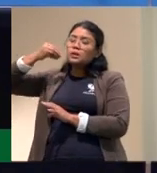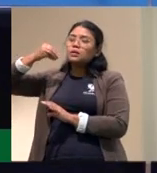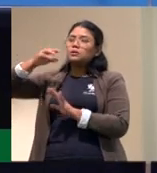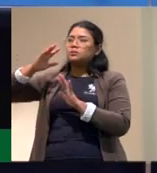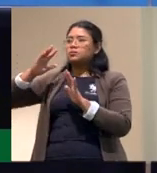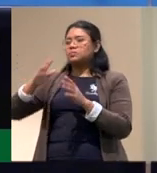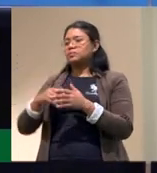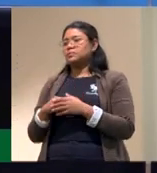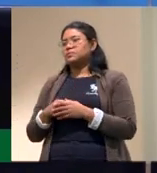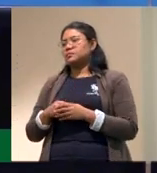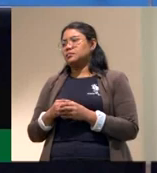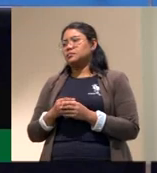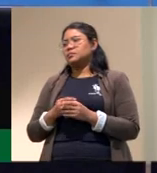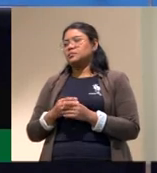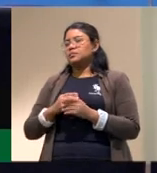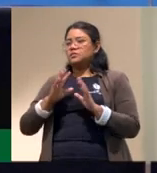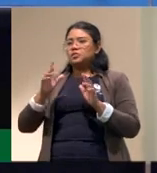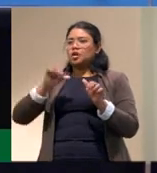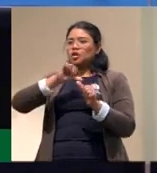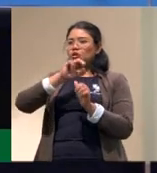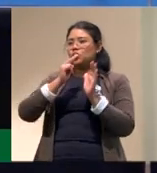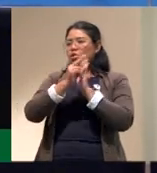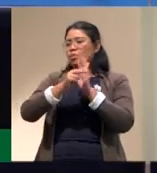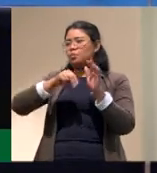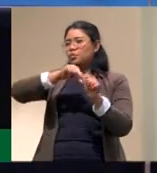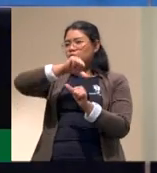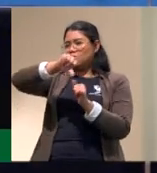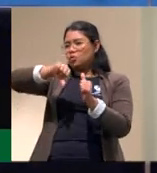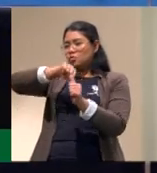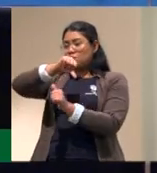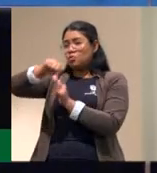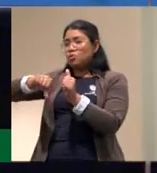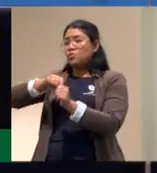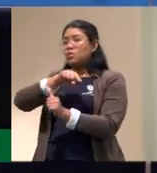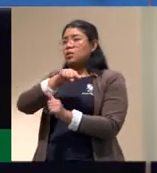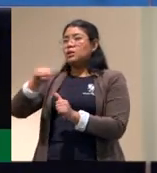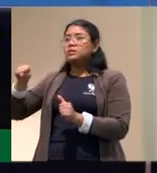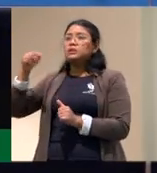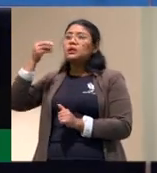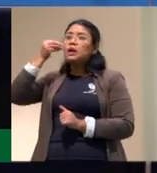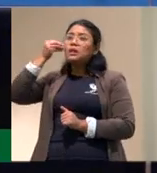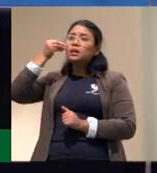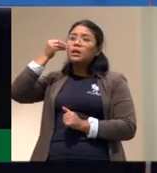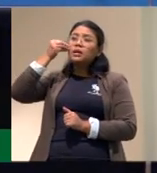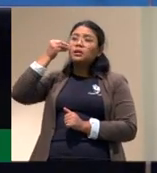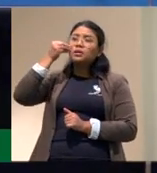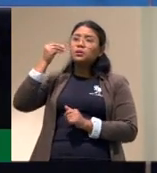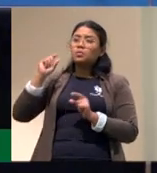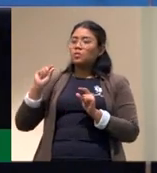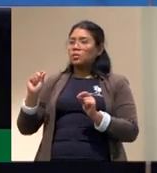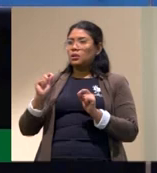né? Já virou NAP, mas, na verdade, é uma tentativa de